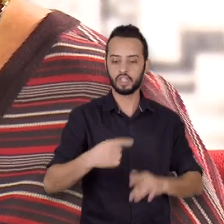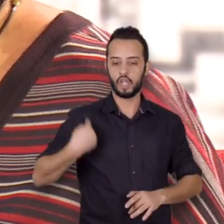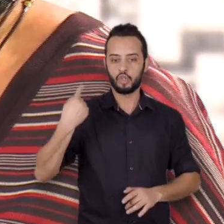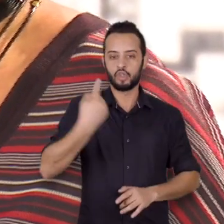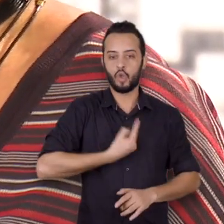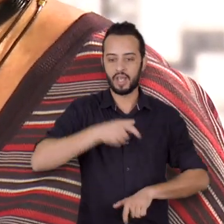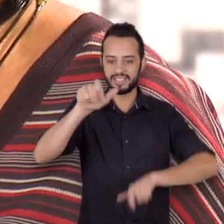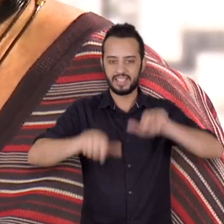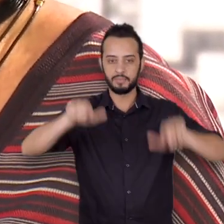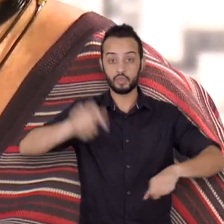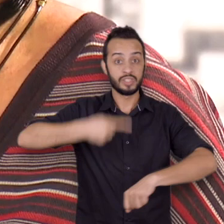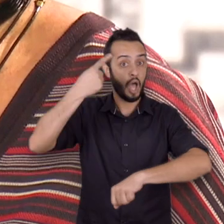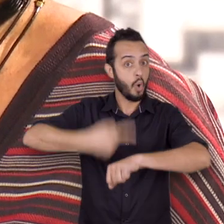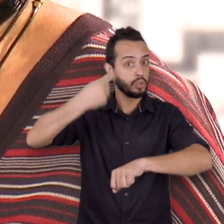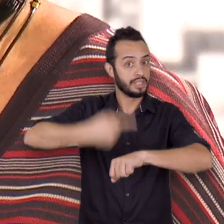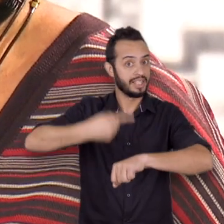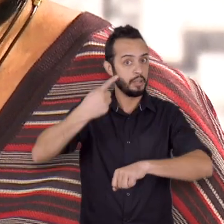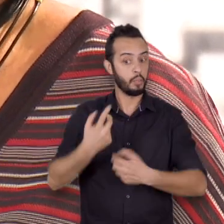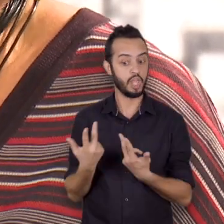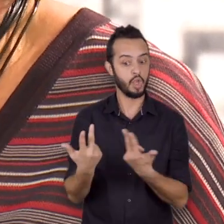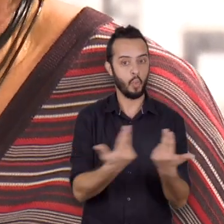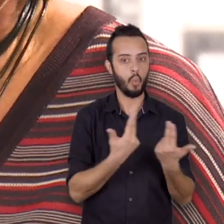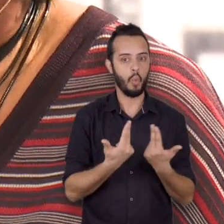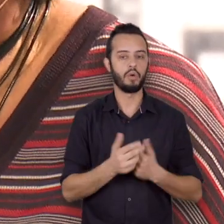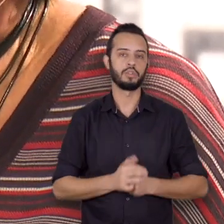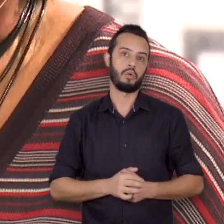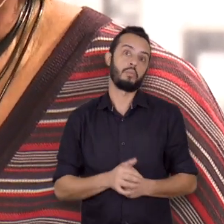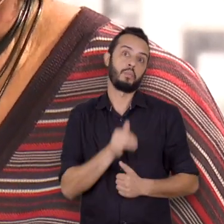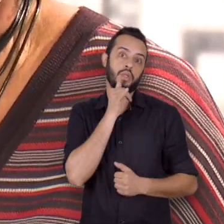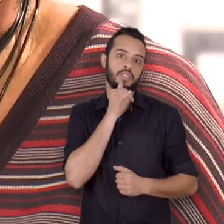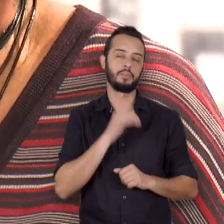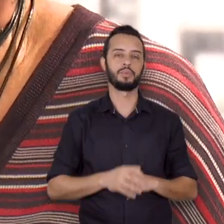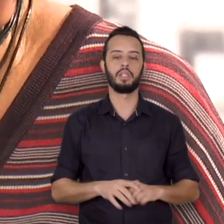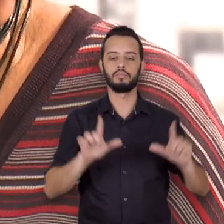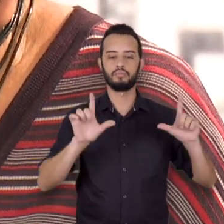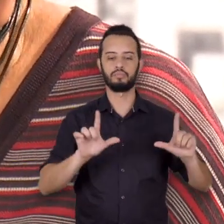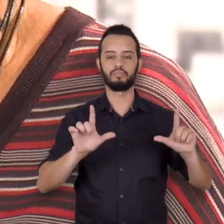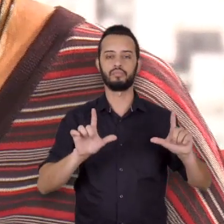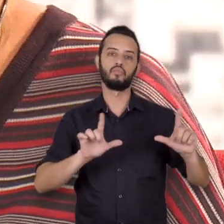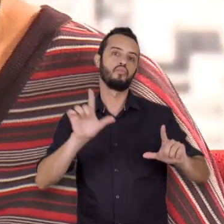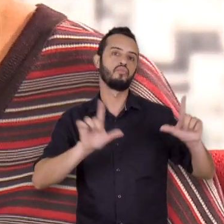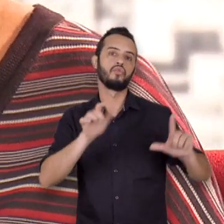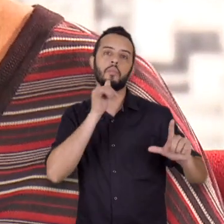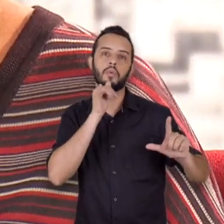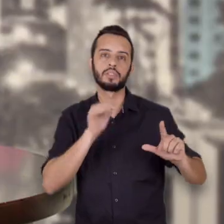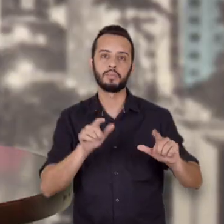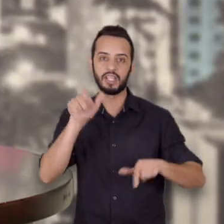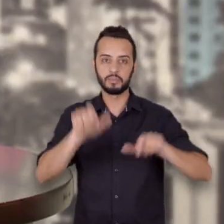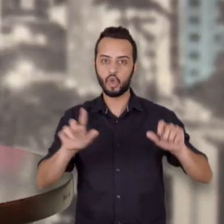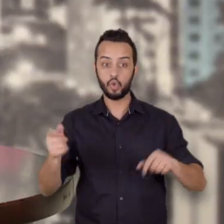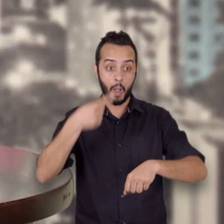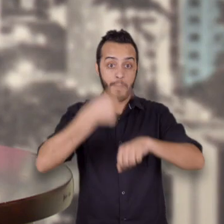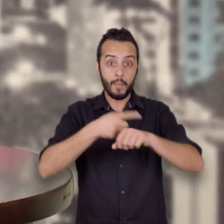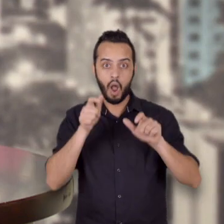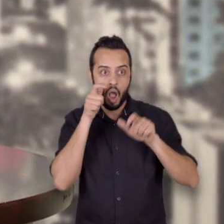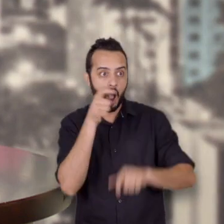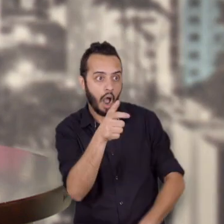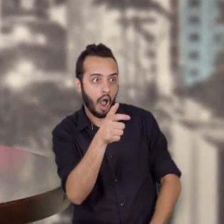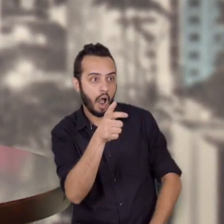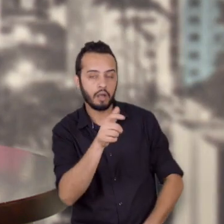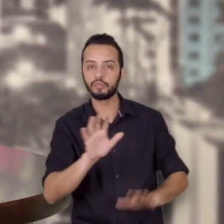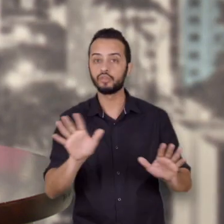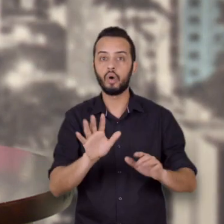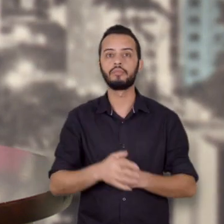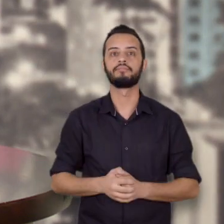e conexões, né? Nodos, pontos. Então você tem um ponto e uma conexão entre pontos. É só isso. Então o que caracteriza a